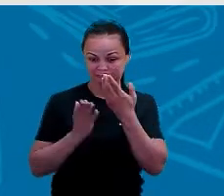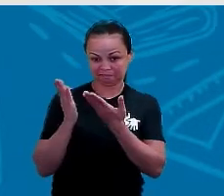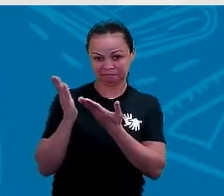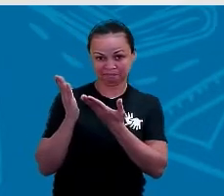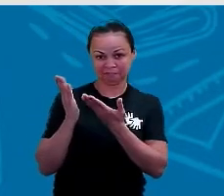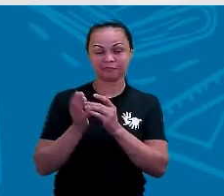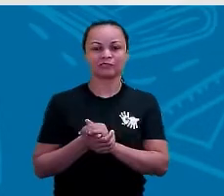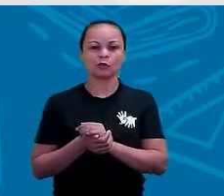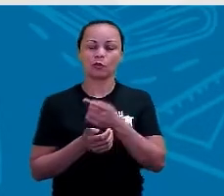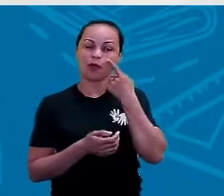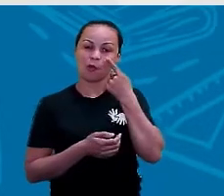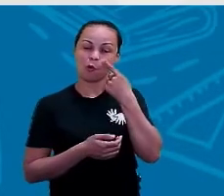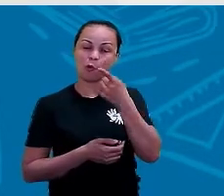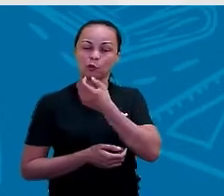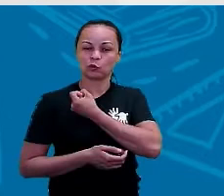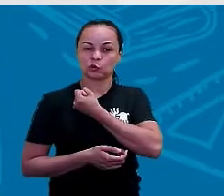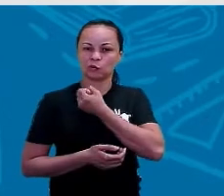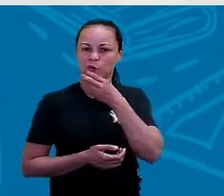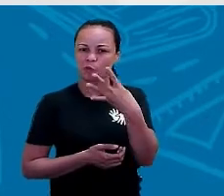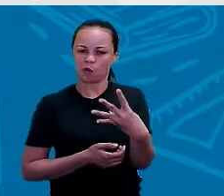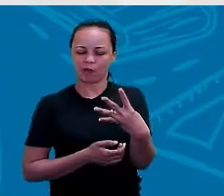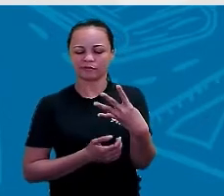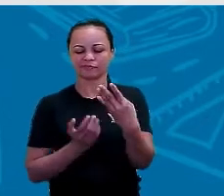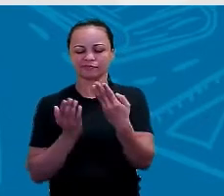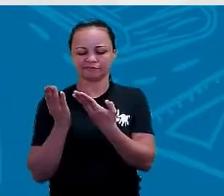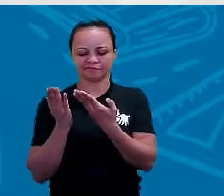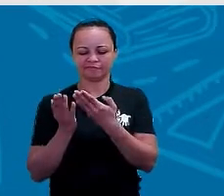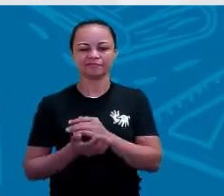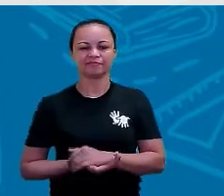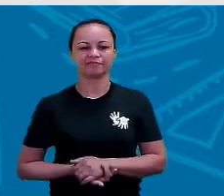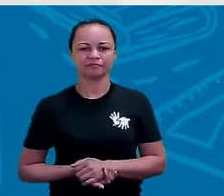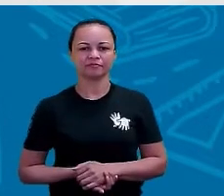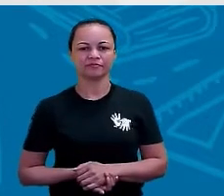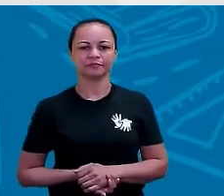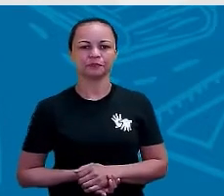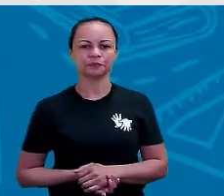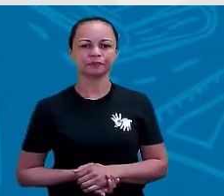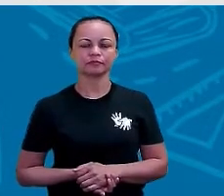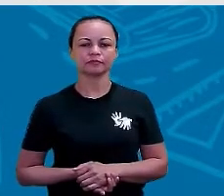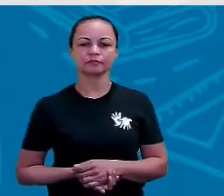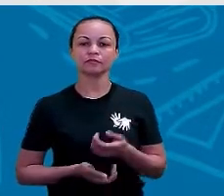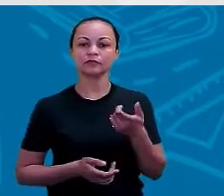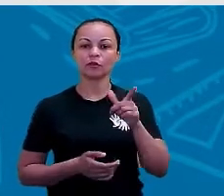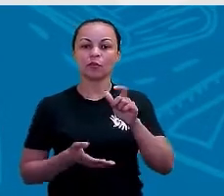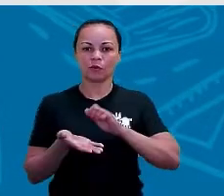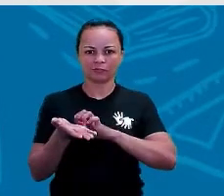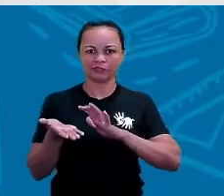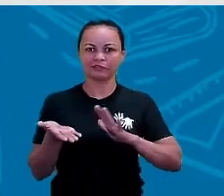aí o número 4 aparecendo. É isso aí. Vamos para mais um